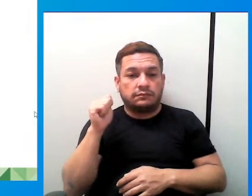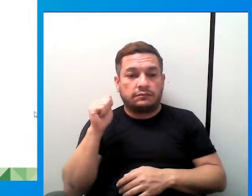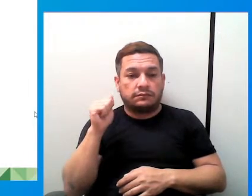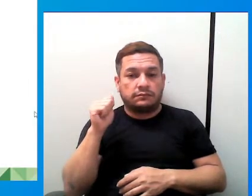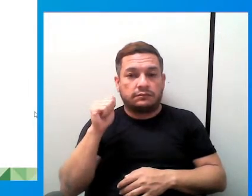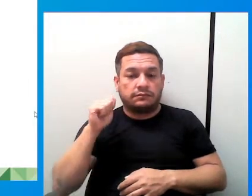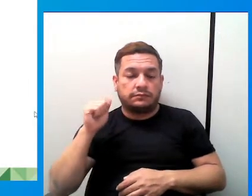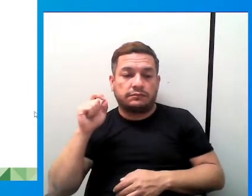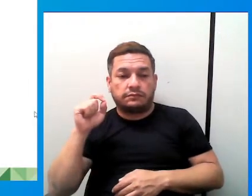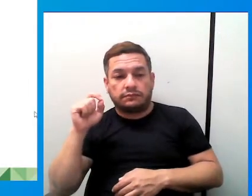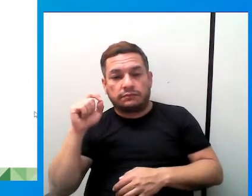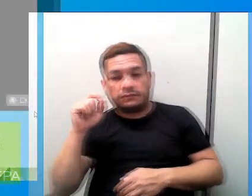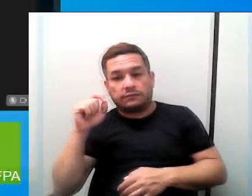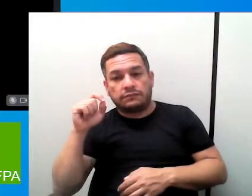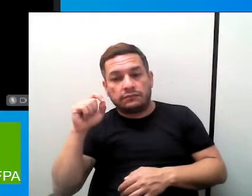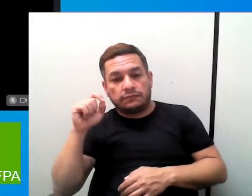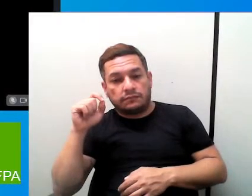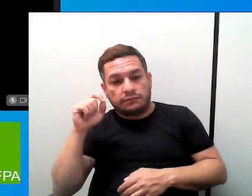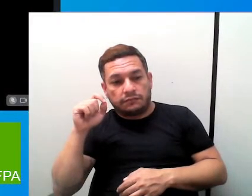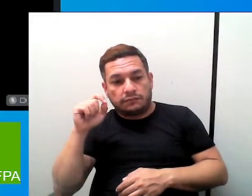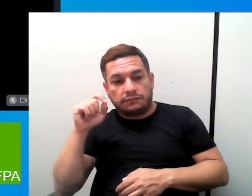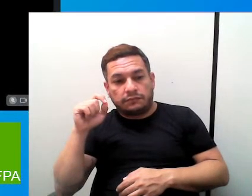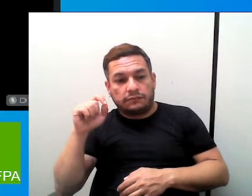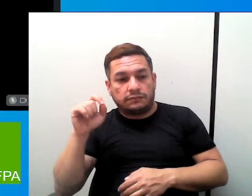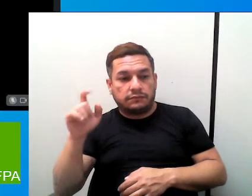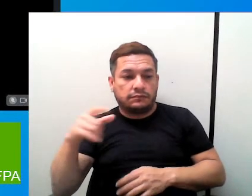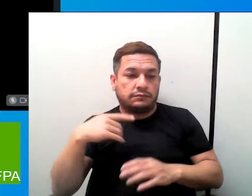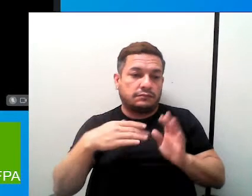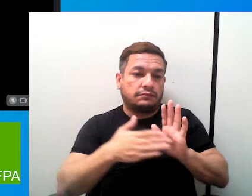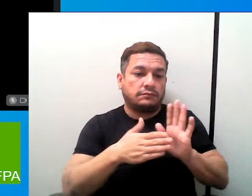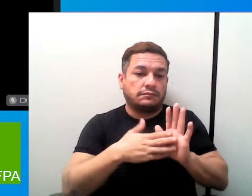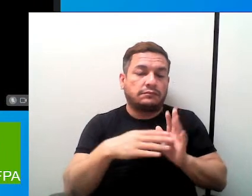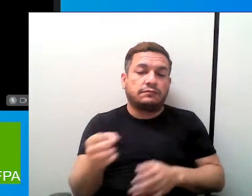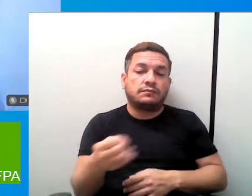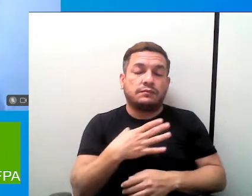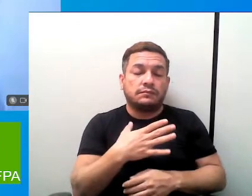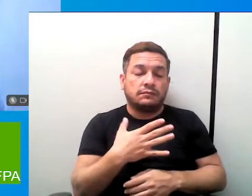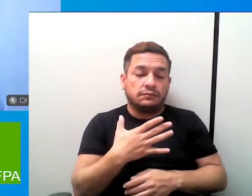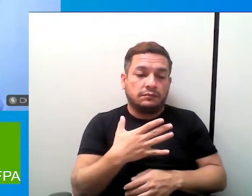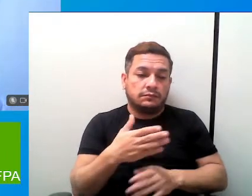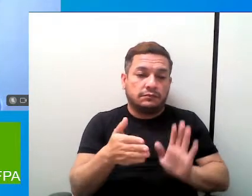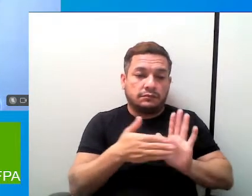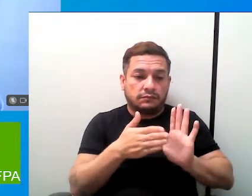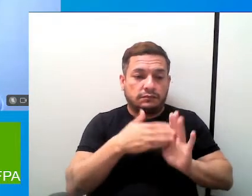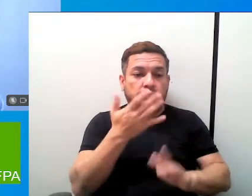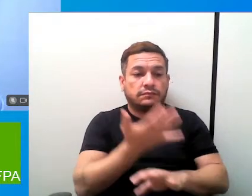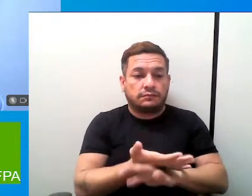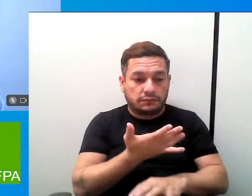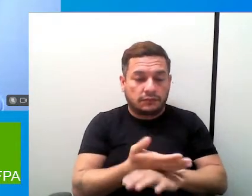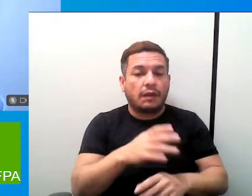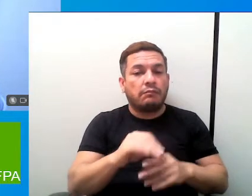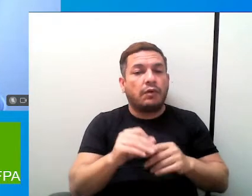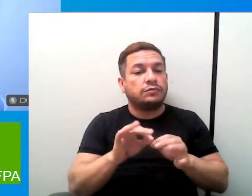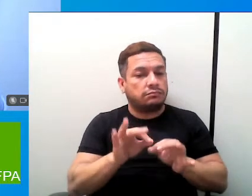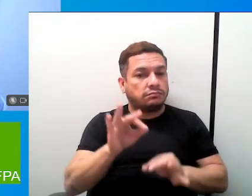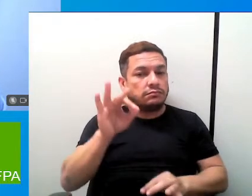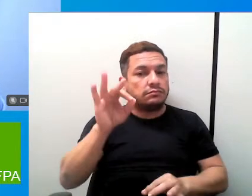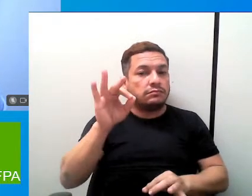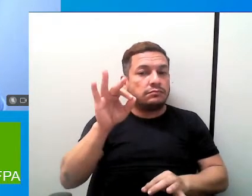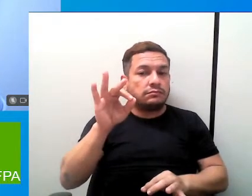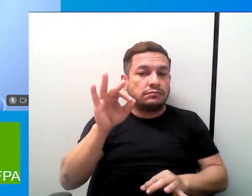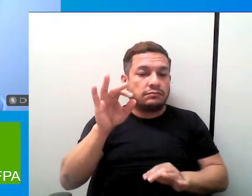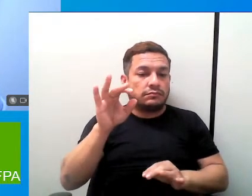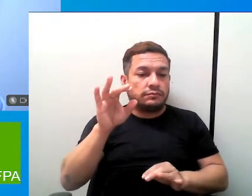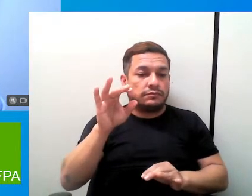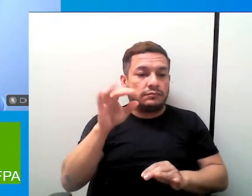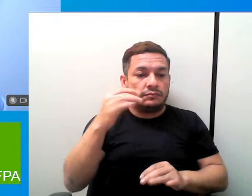precisa estar aderente ao catálogo do MEC. Se eu proponho um novo componente curricular, eu posso estender essa carga horária. Então, é uma preocupação que a gente